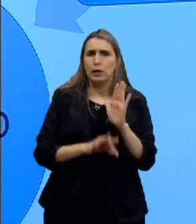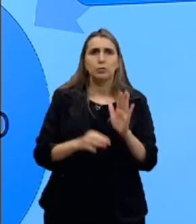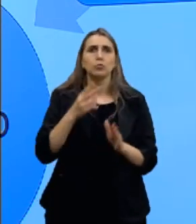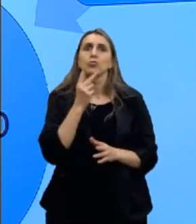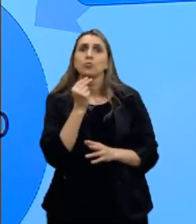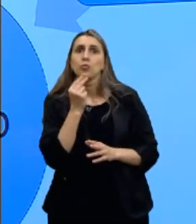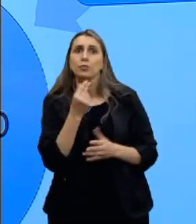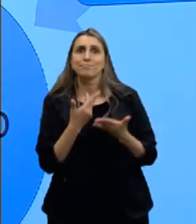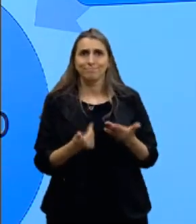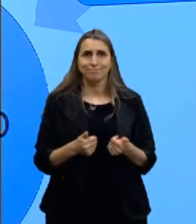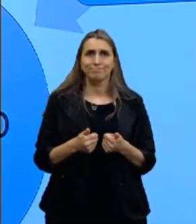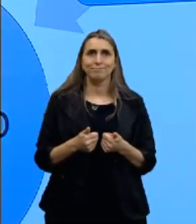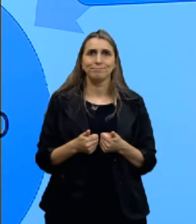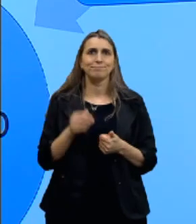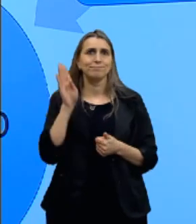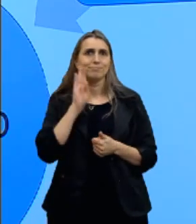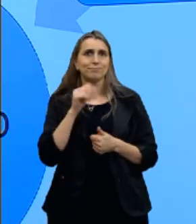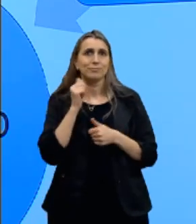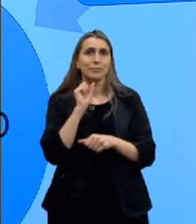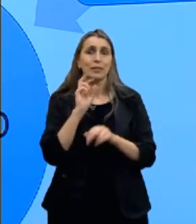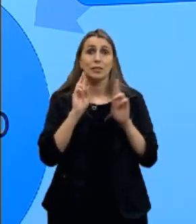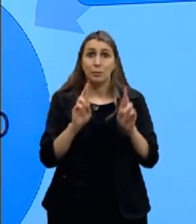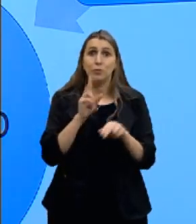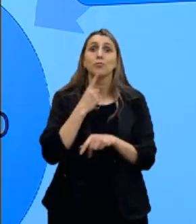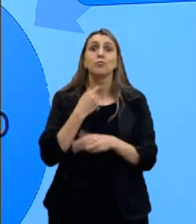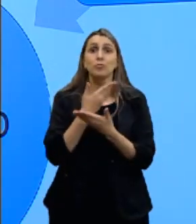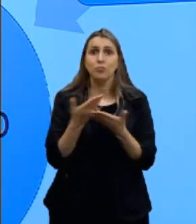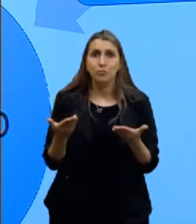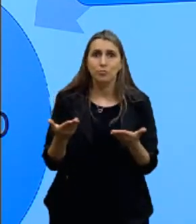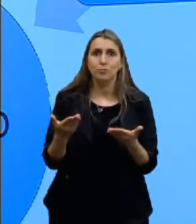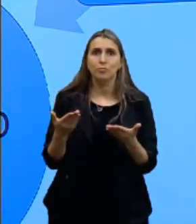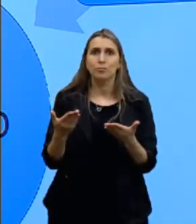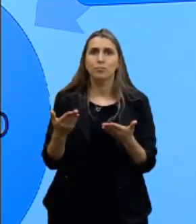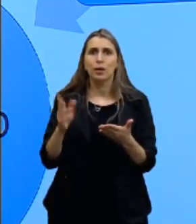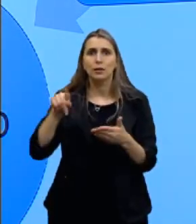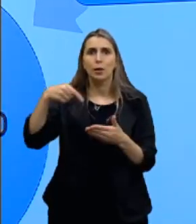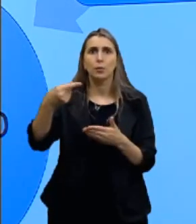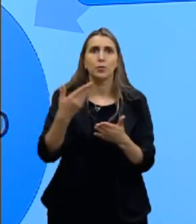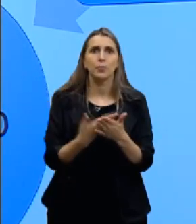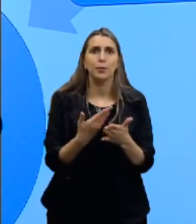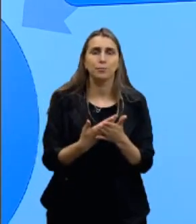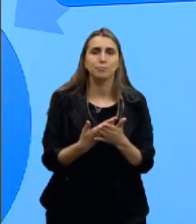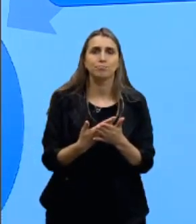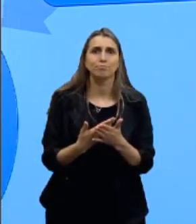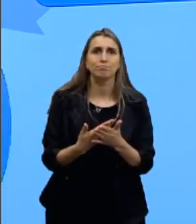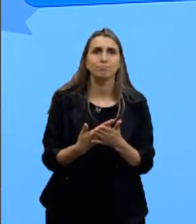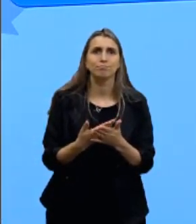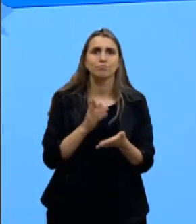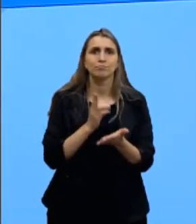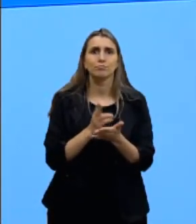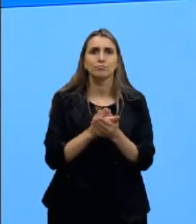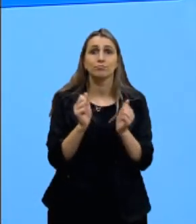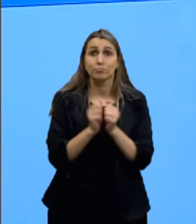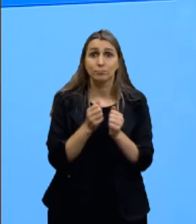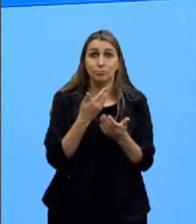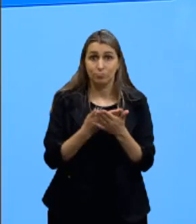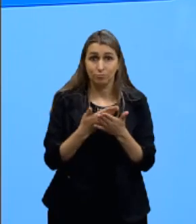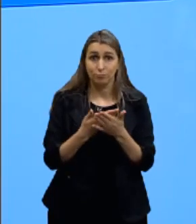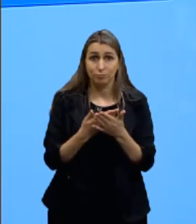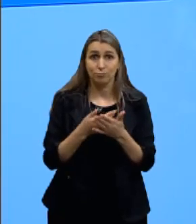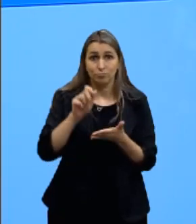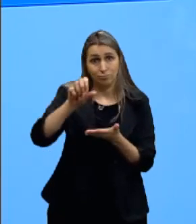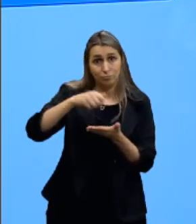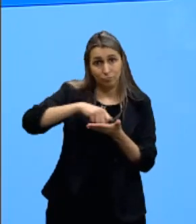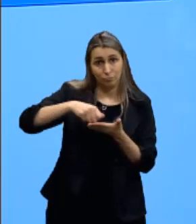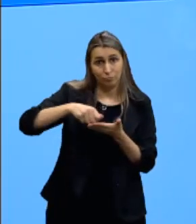certa galerinha legal espero que vocês tenham gostado então até a próxima continua acompanhando as aulas